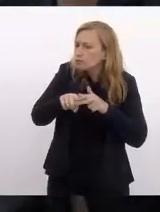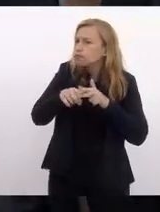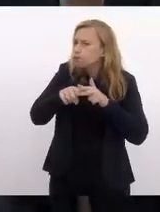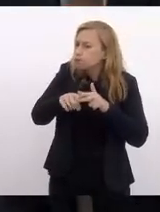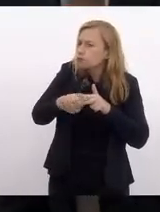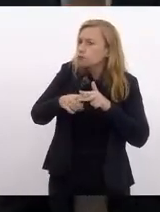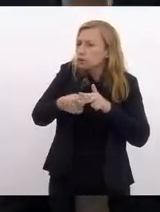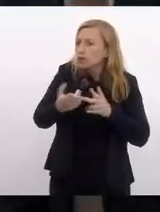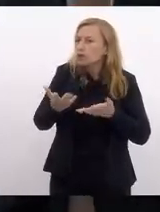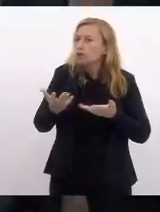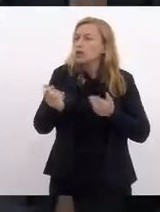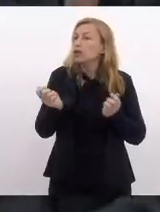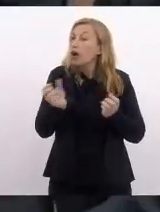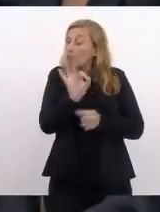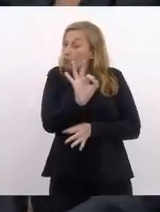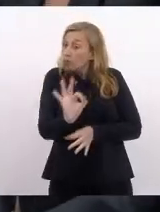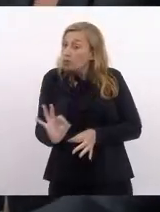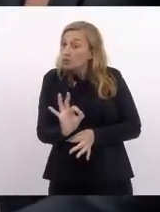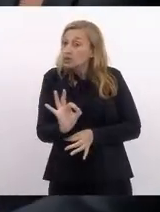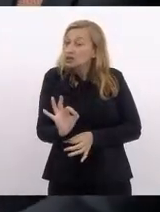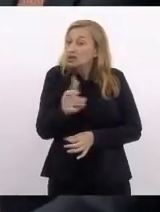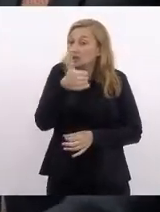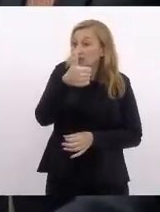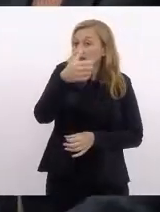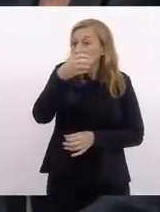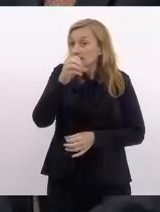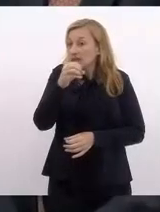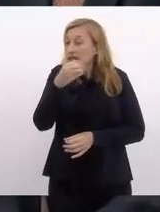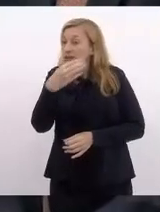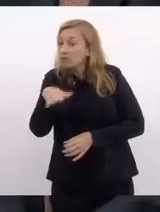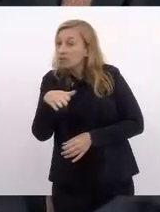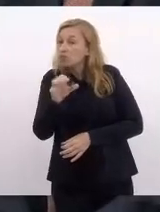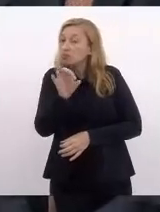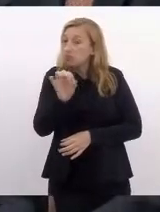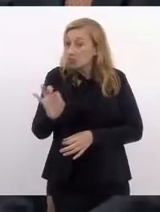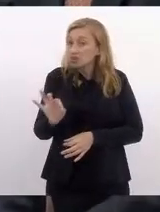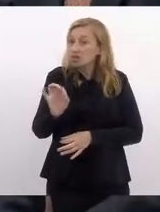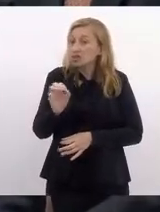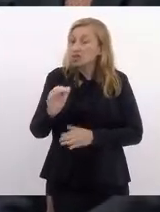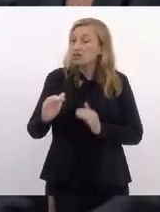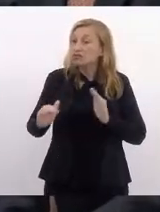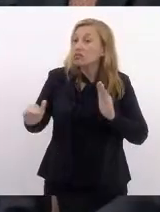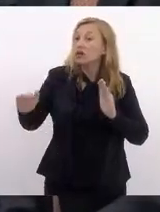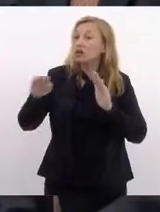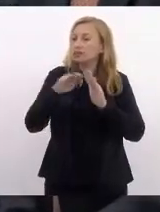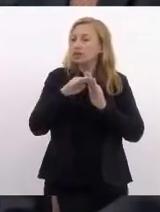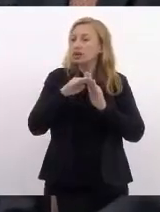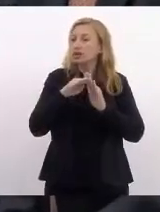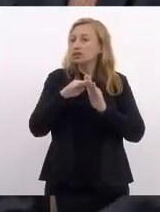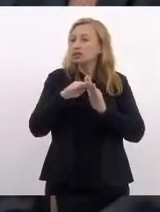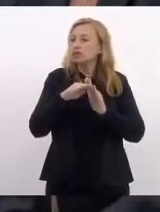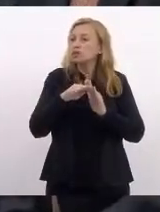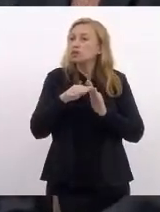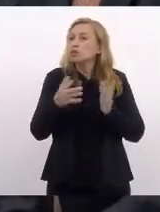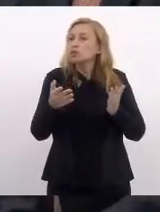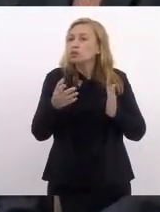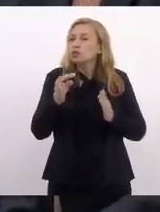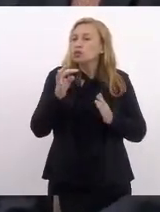de que a porcentagem de 10 e meio por cento seja cobrado apenas acima do